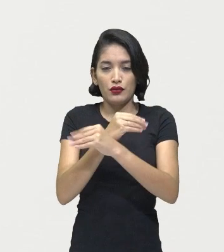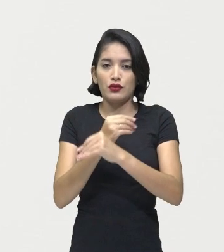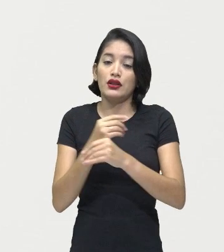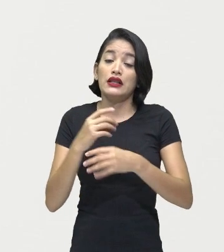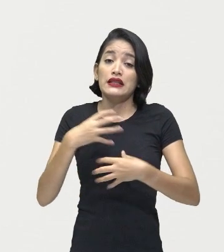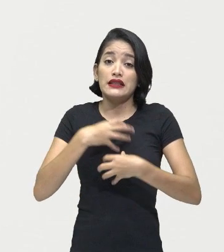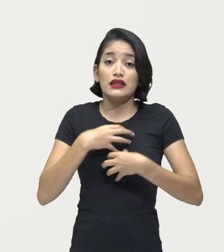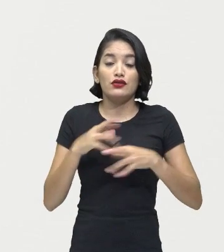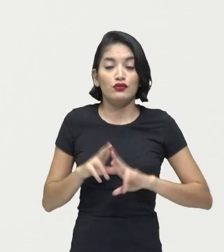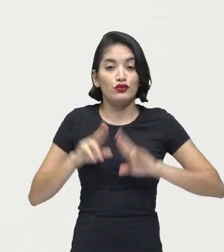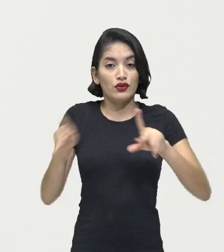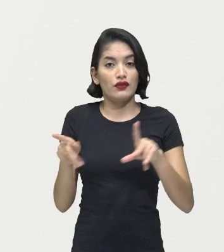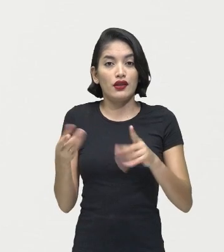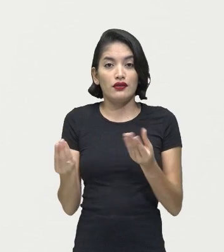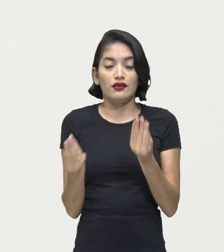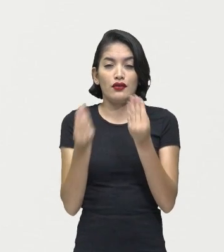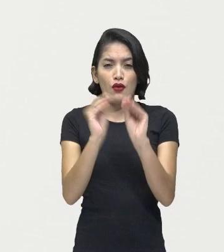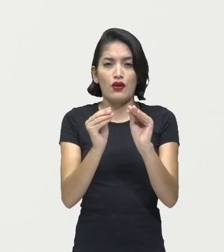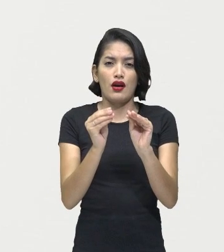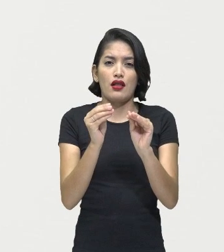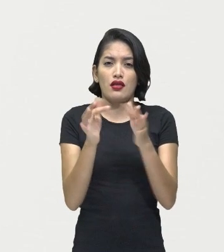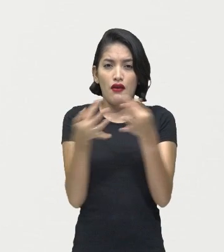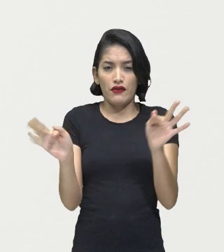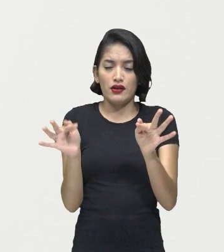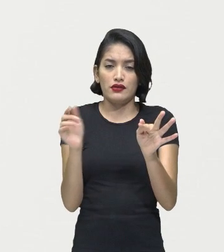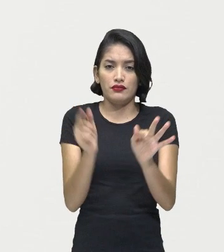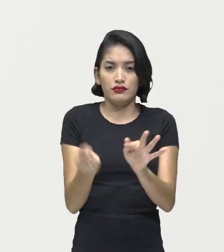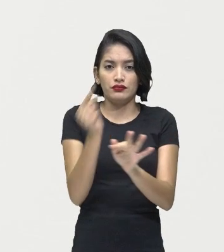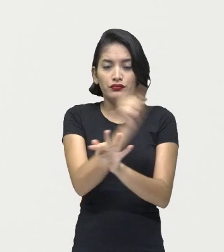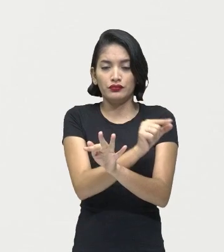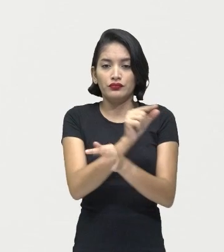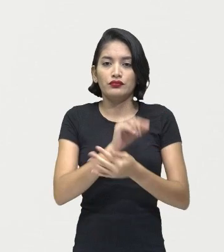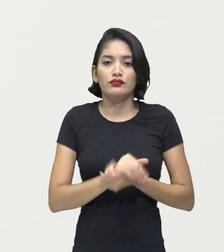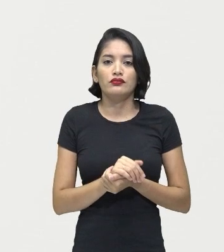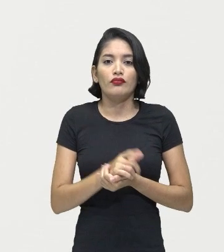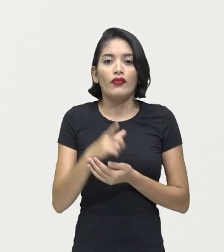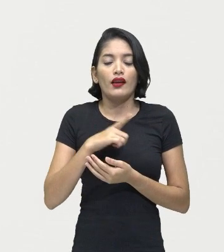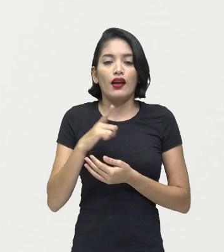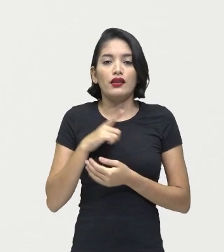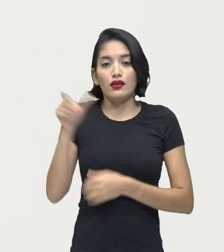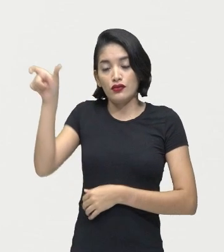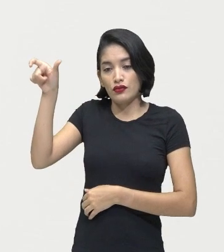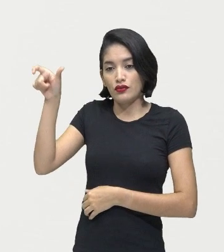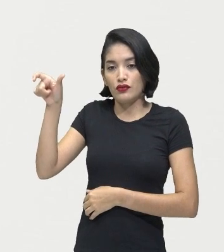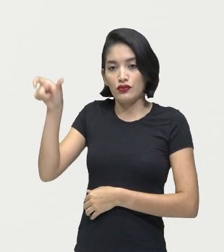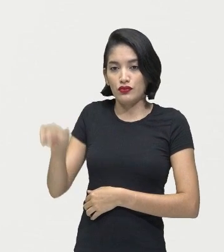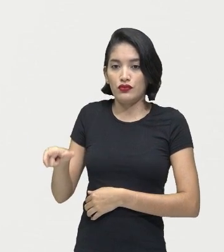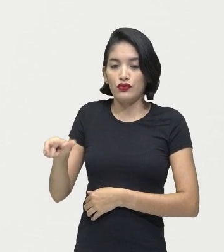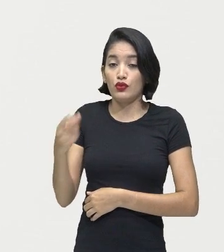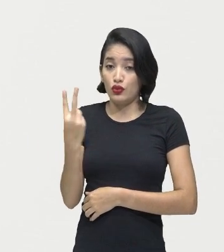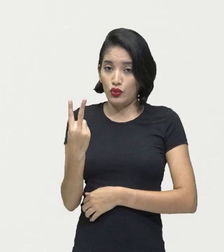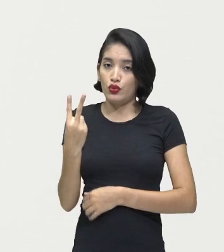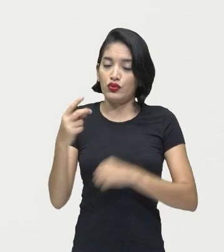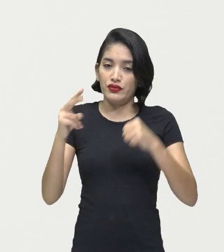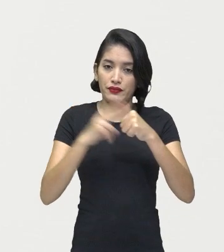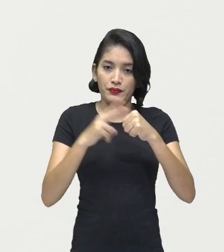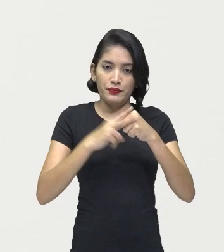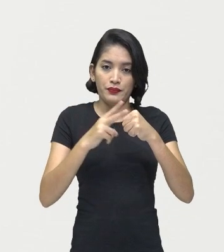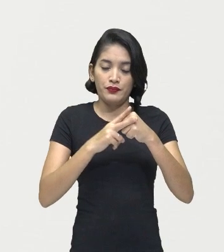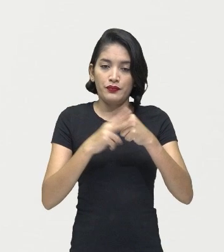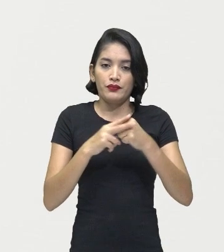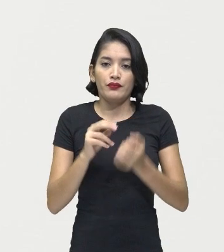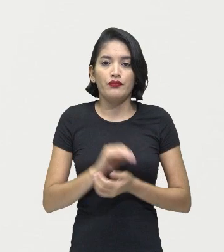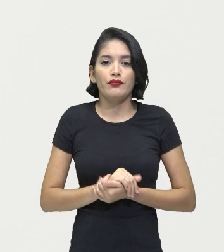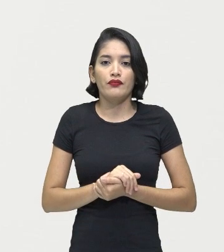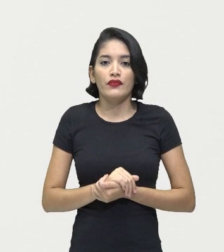está sendo colocado na oração anterior. Então, aqui eu tenho o sujeito, né? O verbo, aliás. Tenho dois verbos aqui, né? O eu